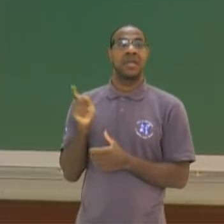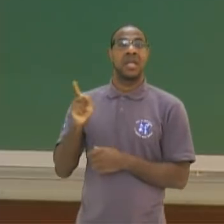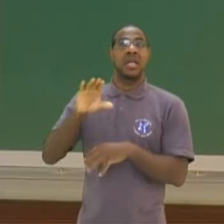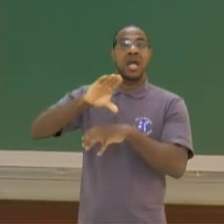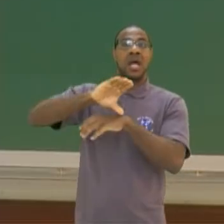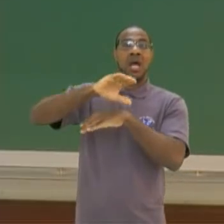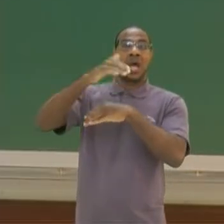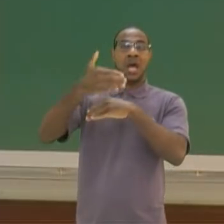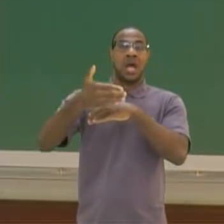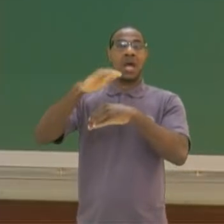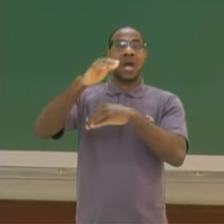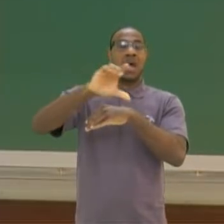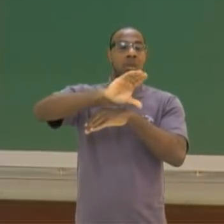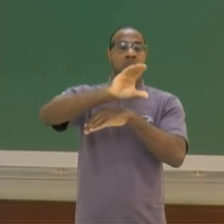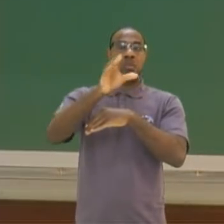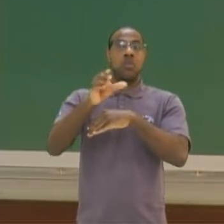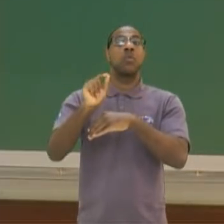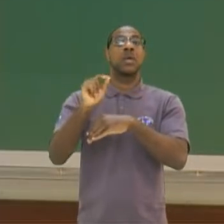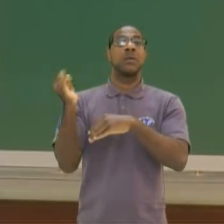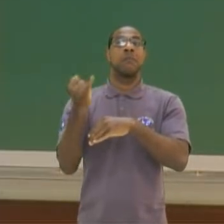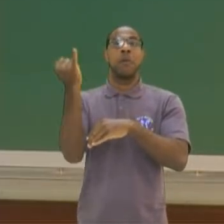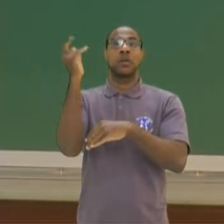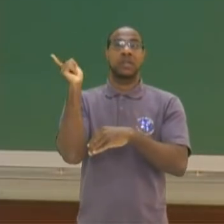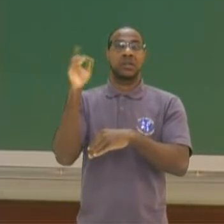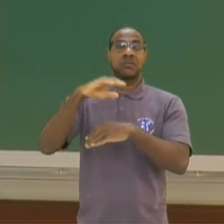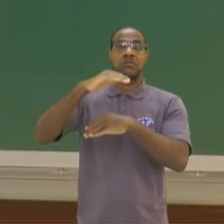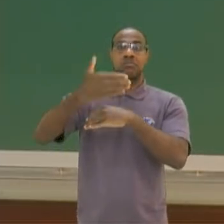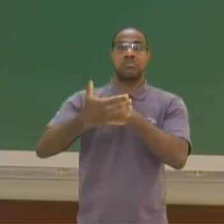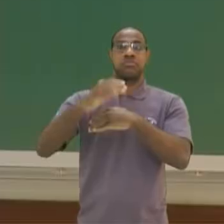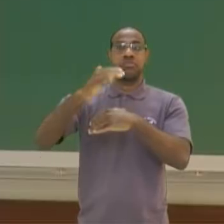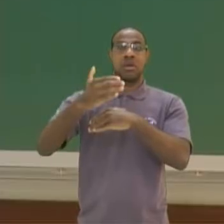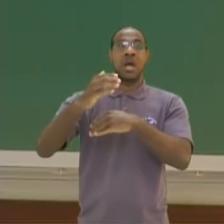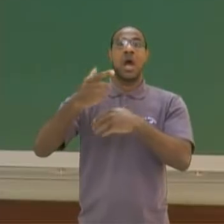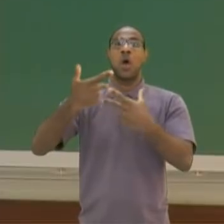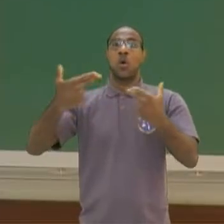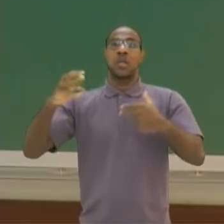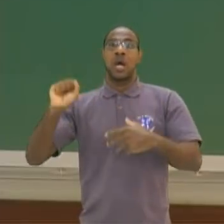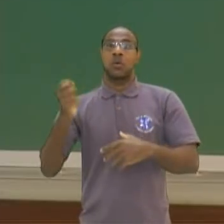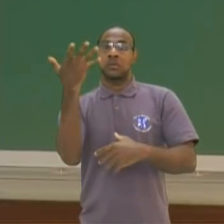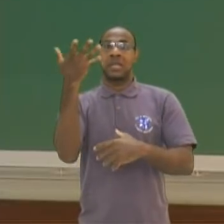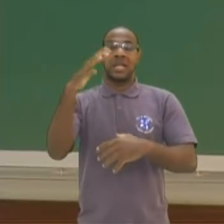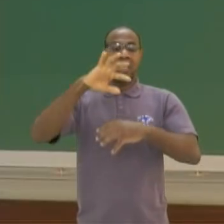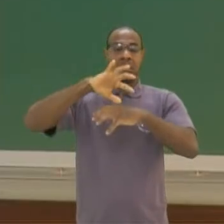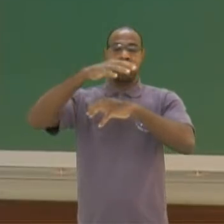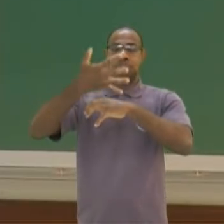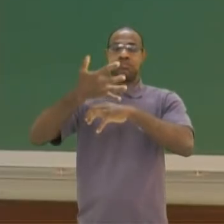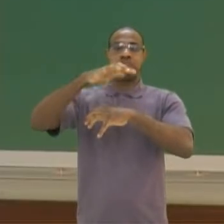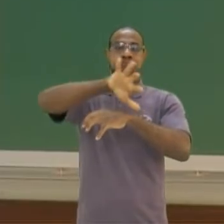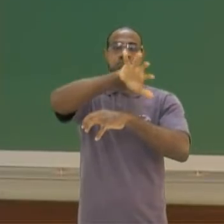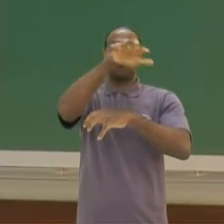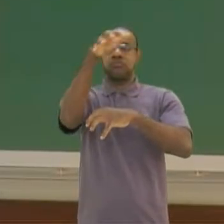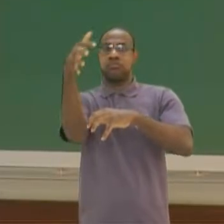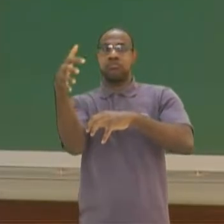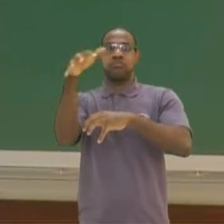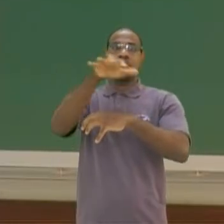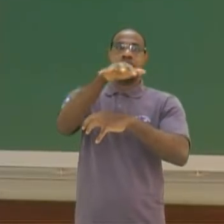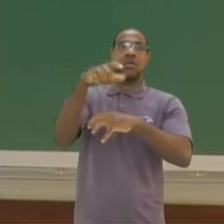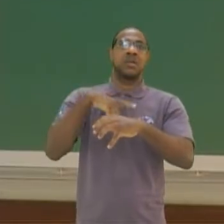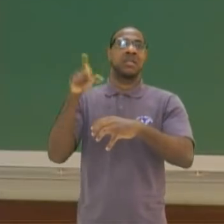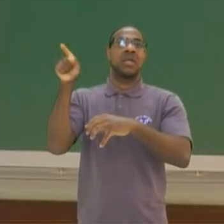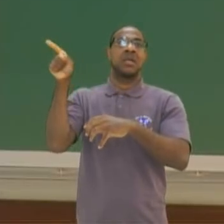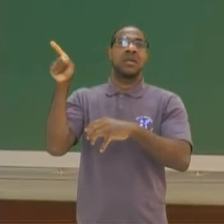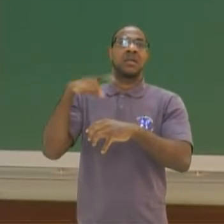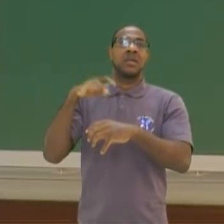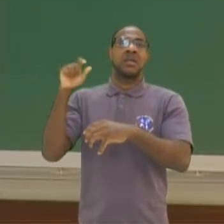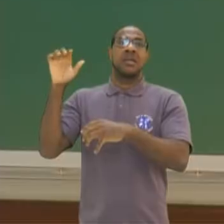camada também tem uma importância. Algumas coisas acontecem lá. Então, percebe que tem um telescópio, tem